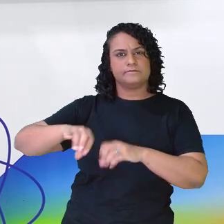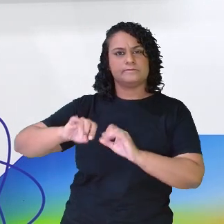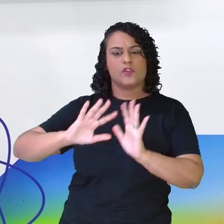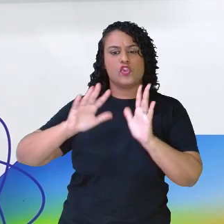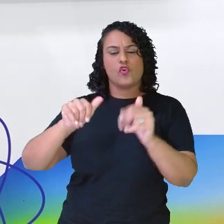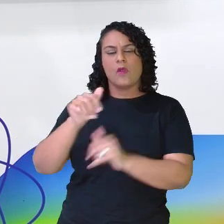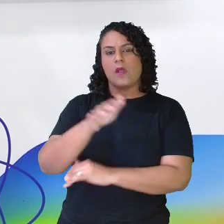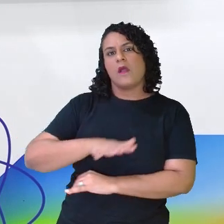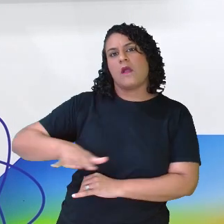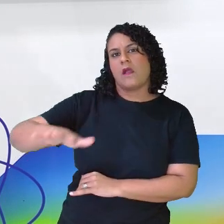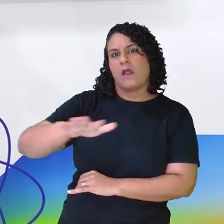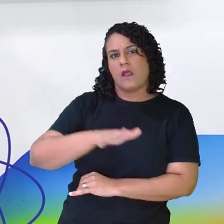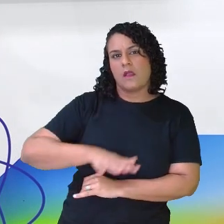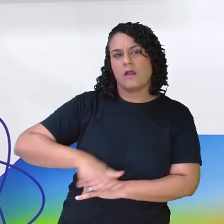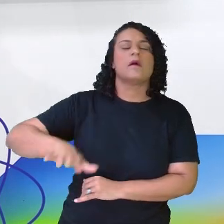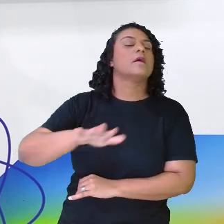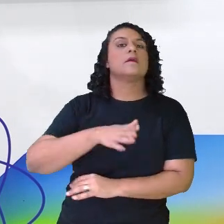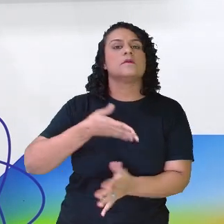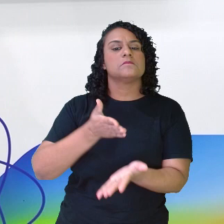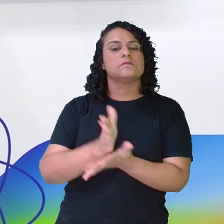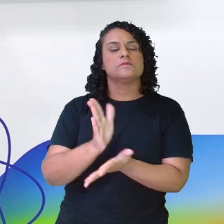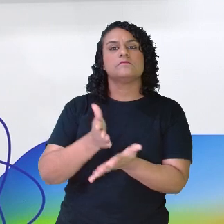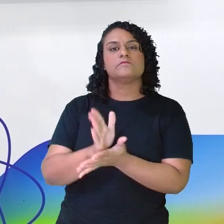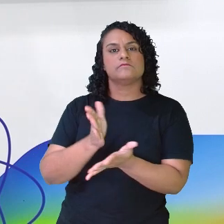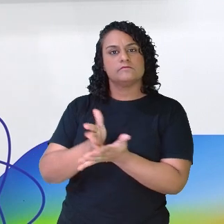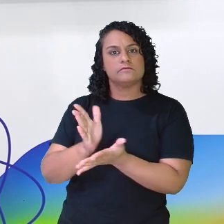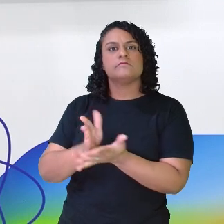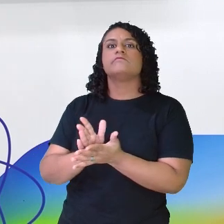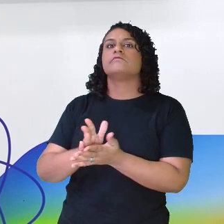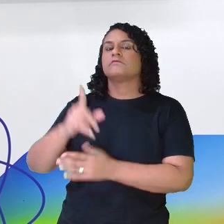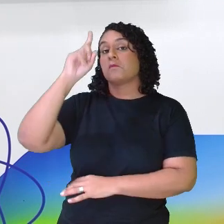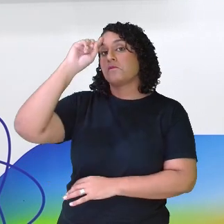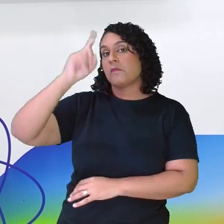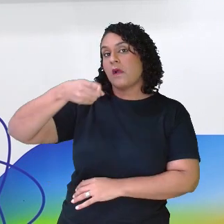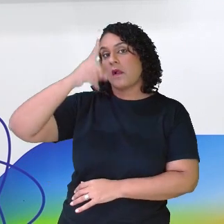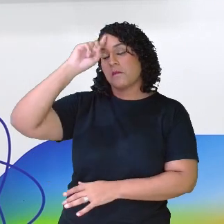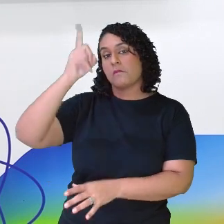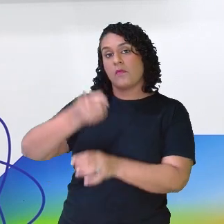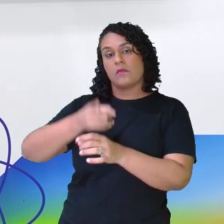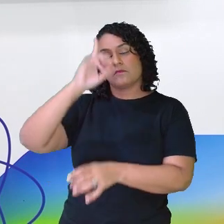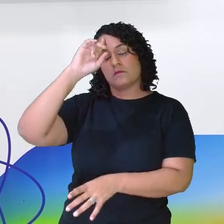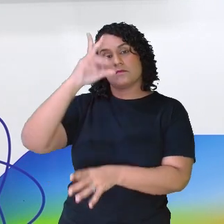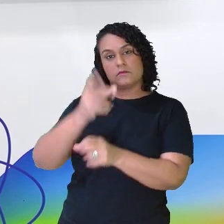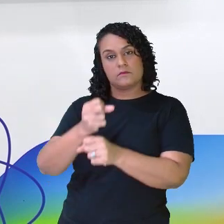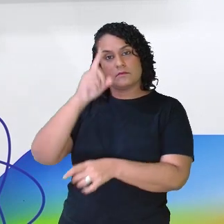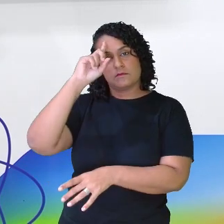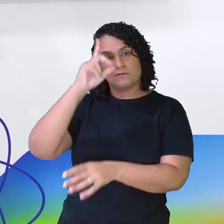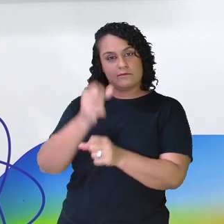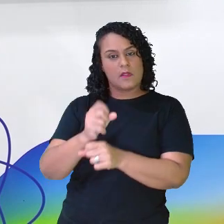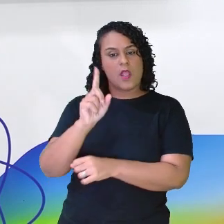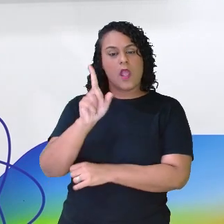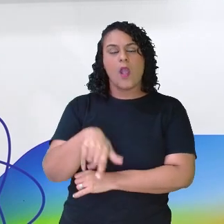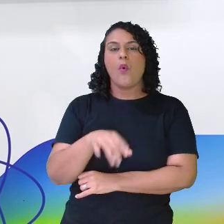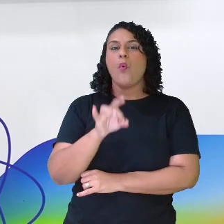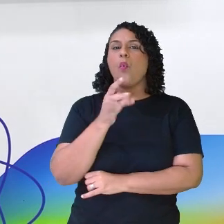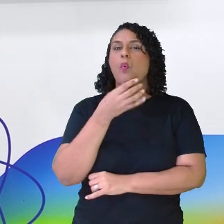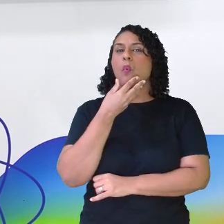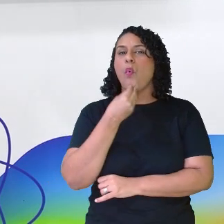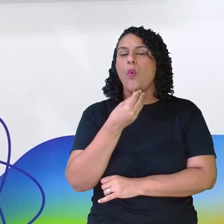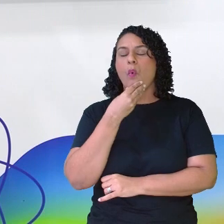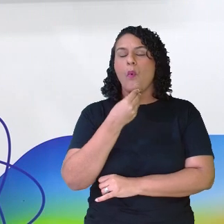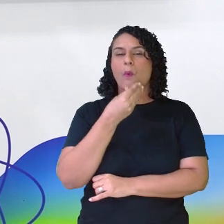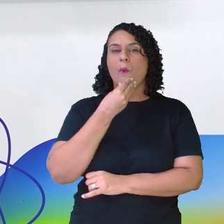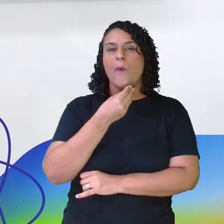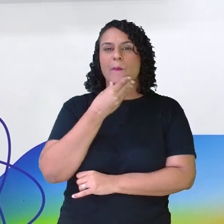todos esses setores da sociedade, quem comandava, quem estava à frente era o homem. Aí a gente